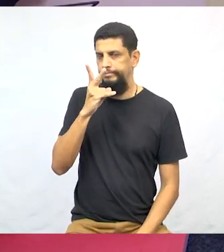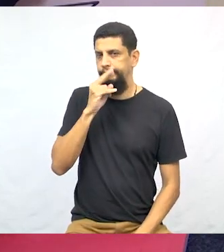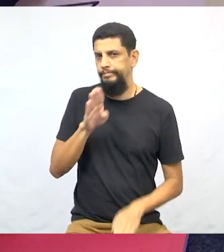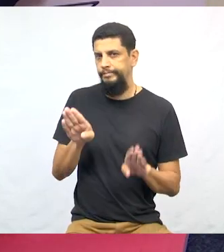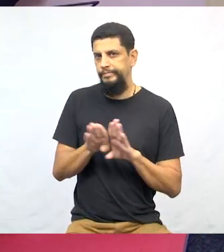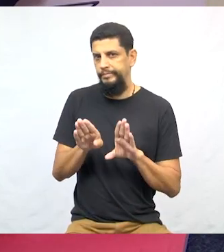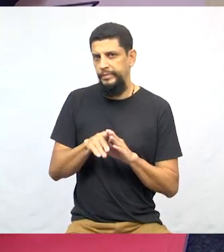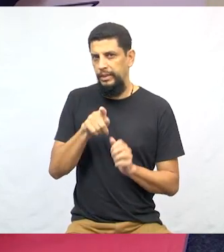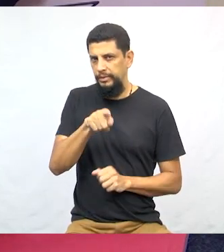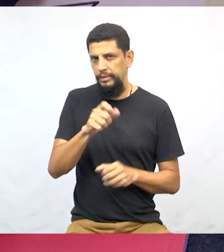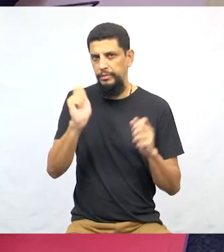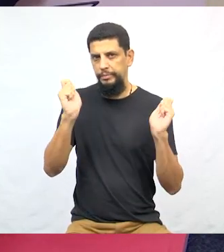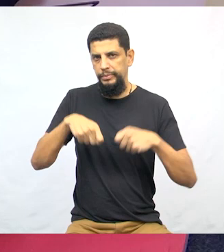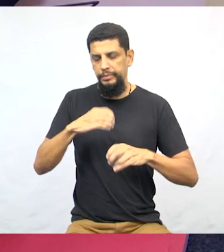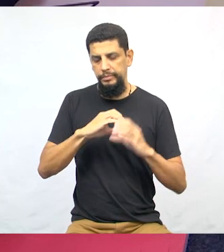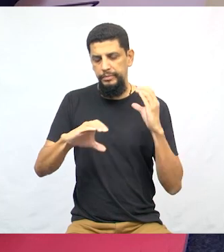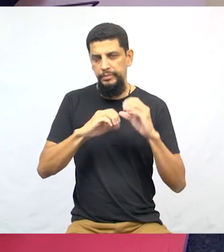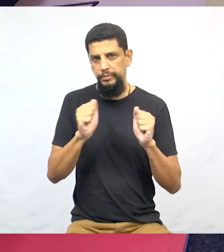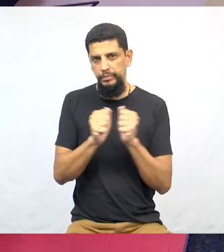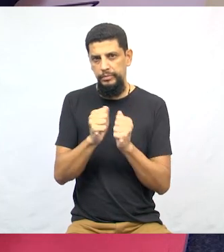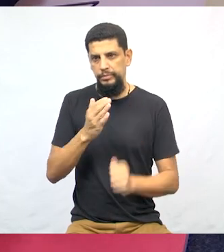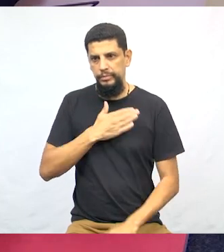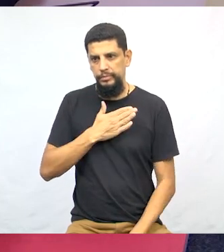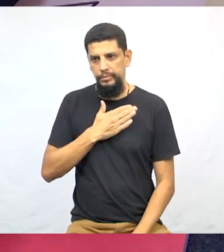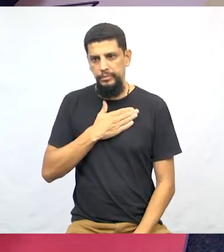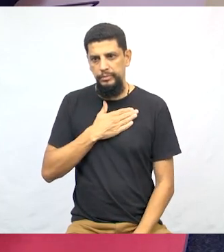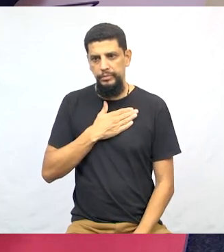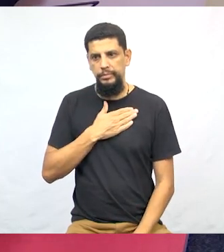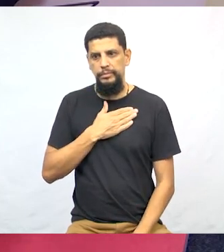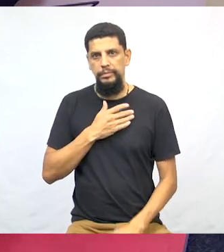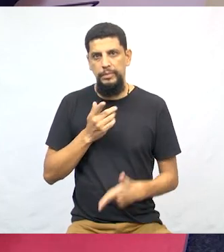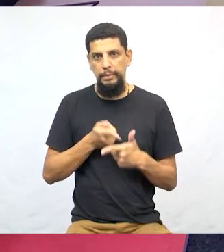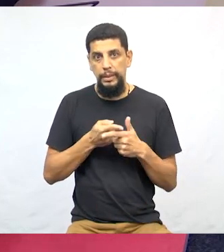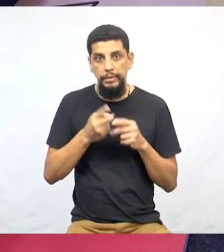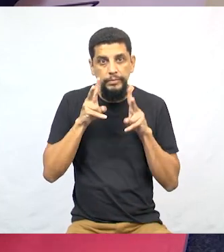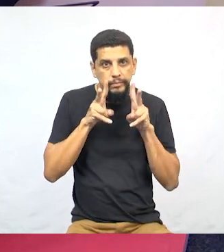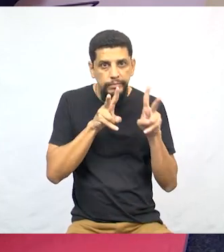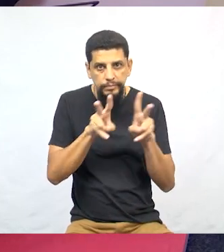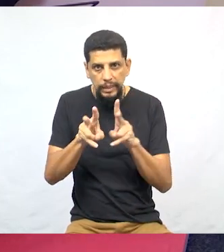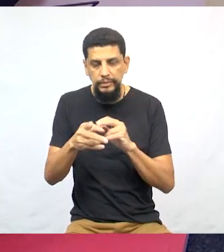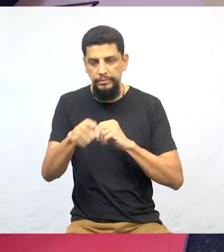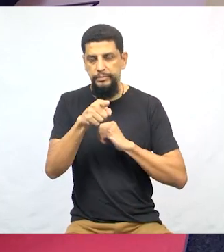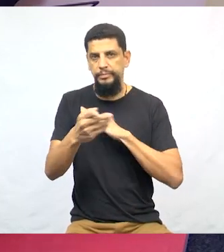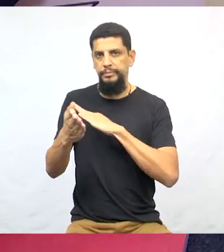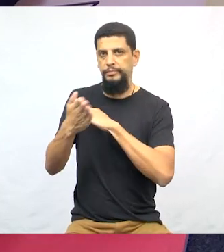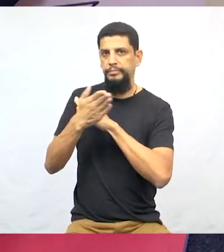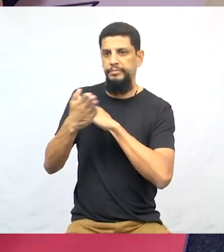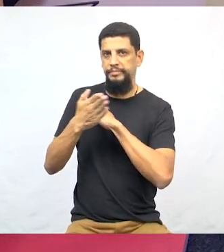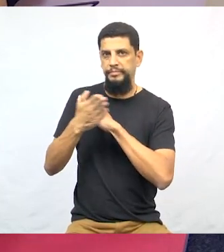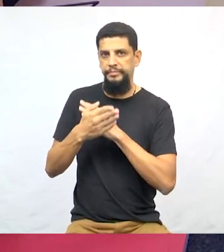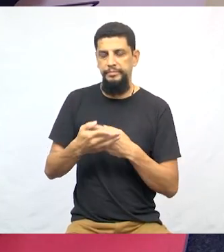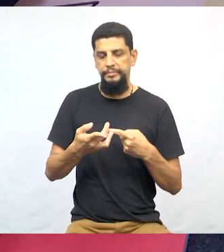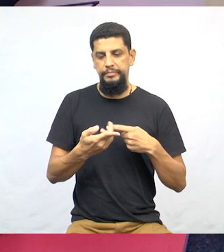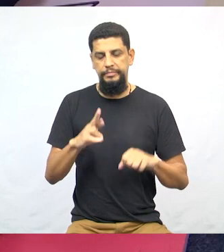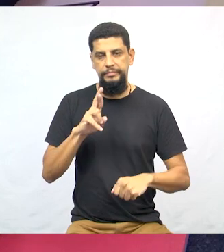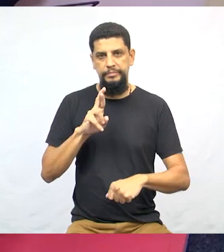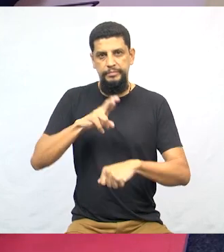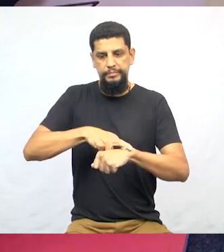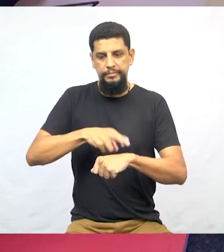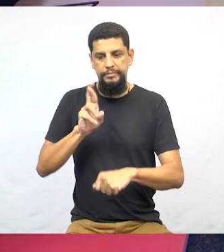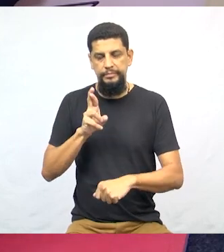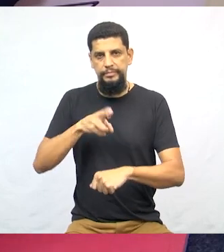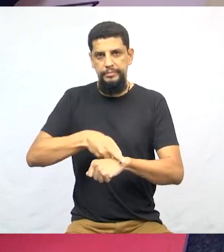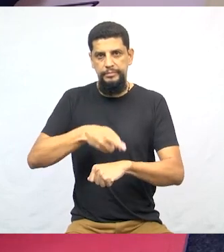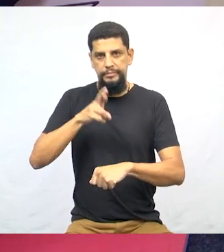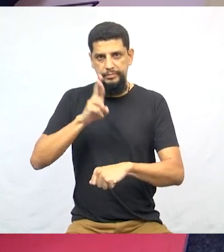também acho. E vocês podem cantar aí junto com a gente bem alto para que a gente possa ouvir e nos ajudar aí nesse ritmo